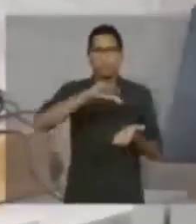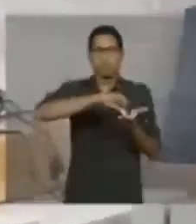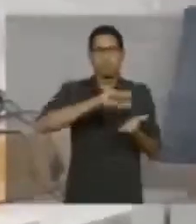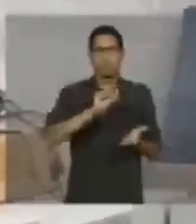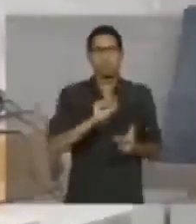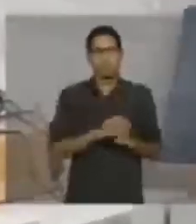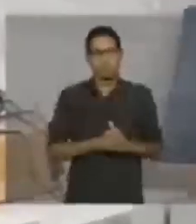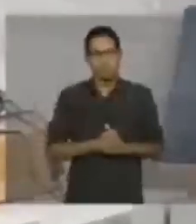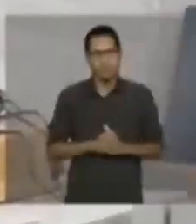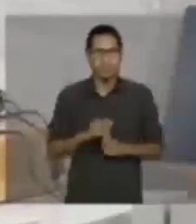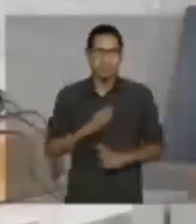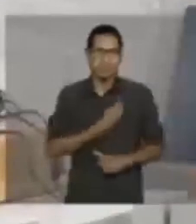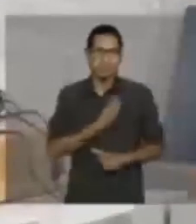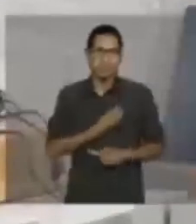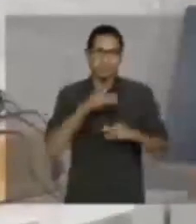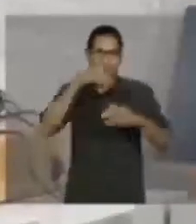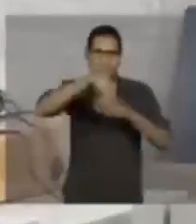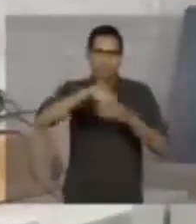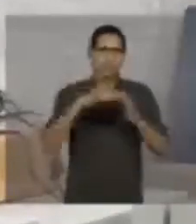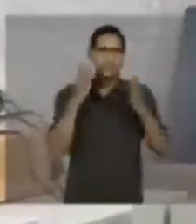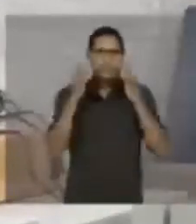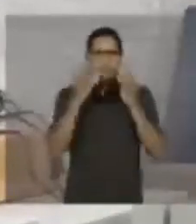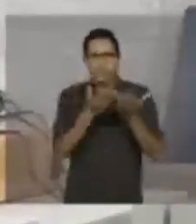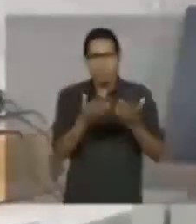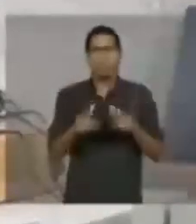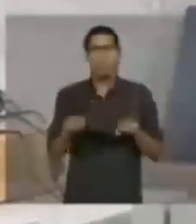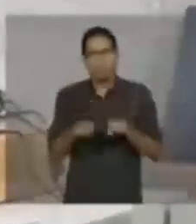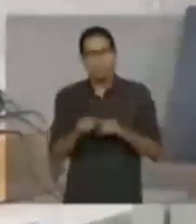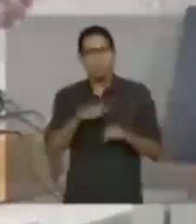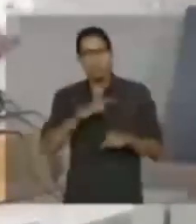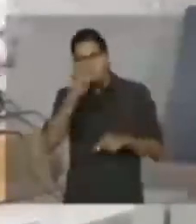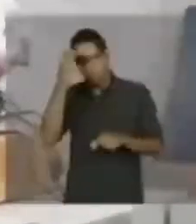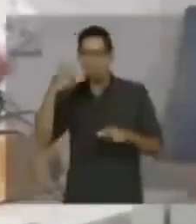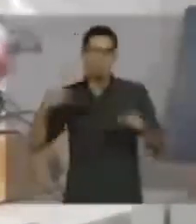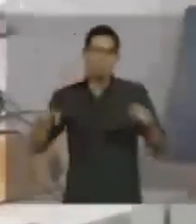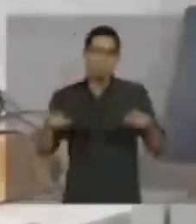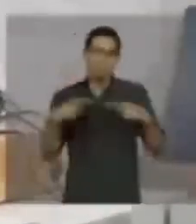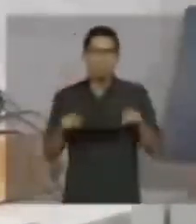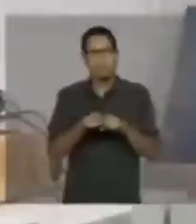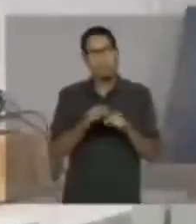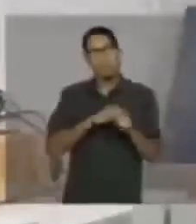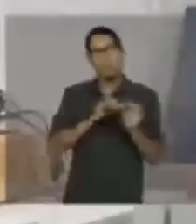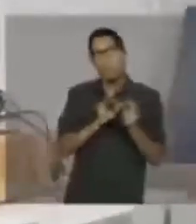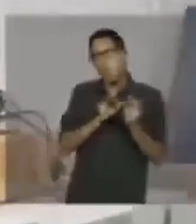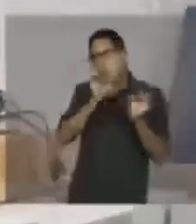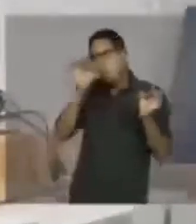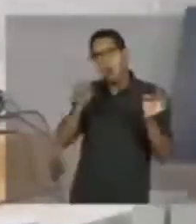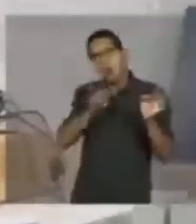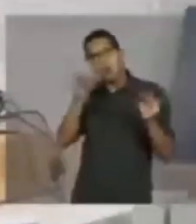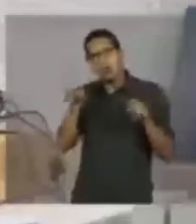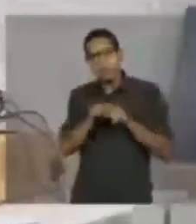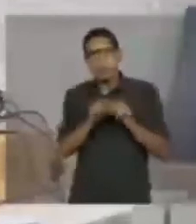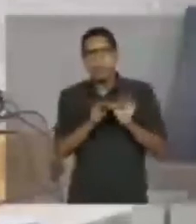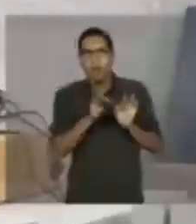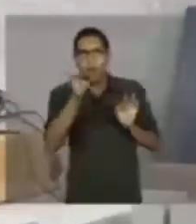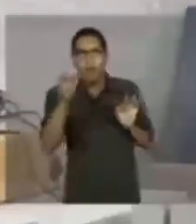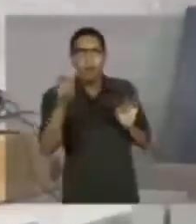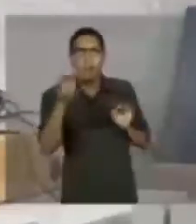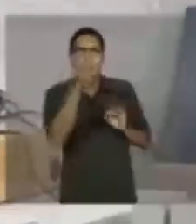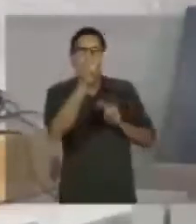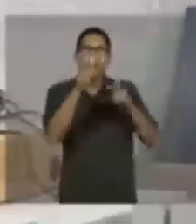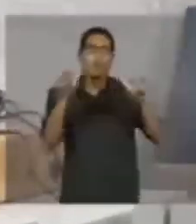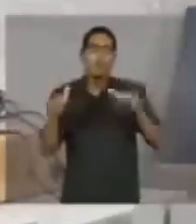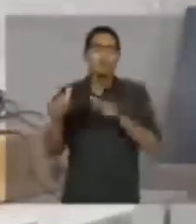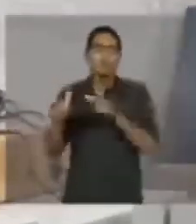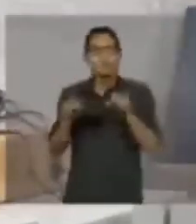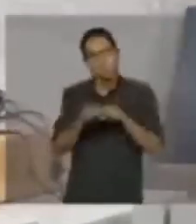centro, eles não vivem no Teatro Municipal. Você tem músicos da orquestra que vêm de Heliópolis, que vêm da Brasilândia. Você